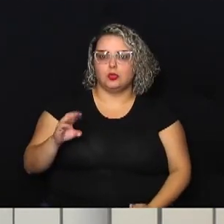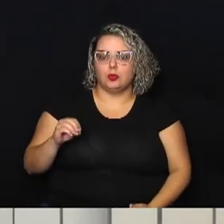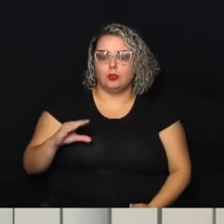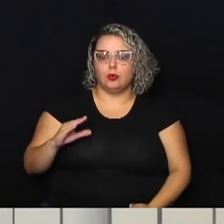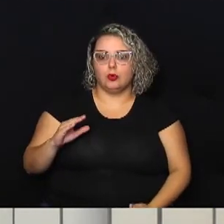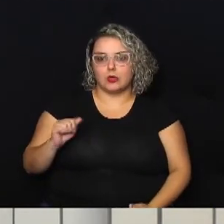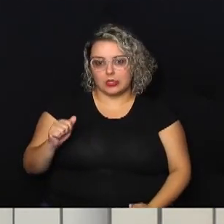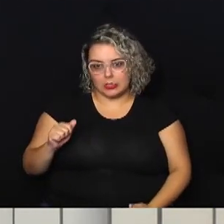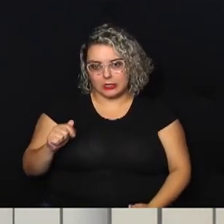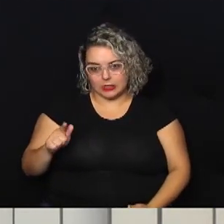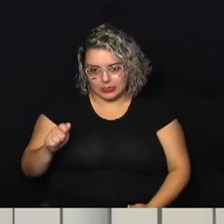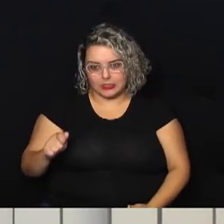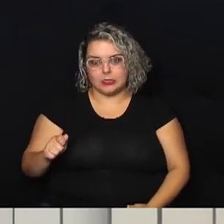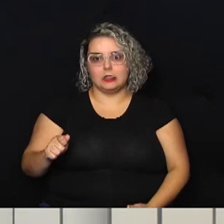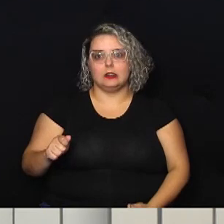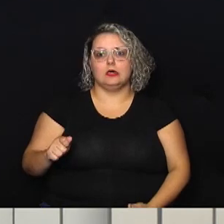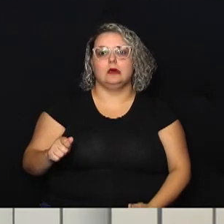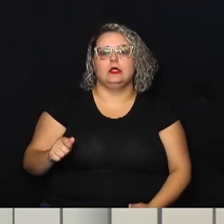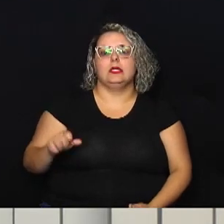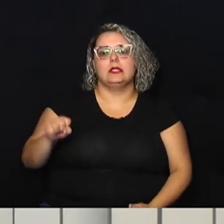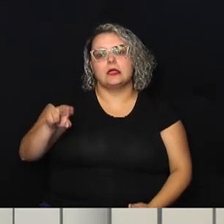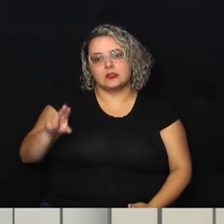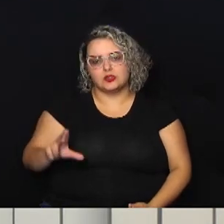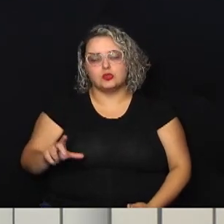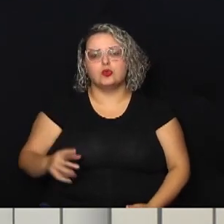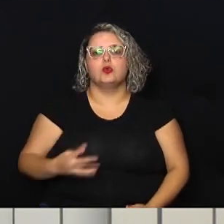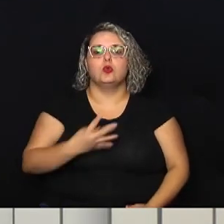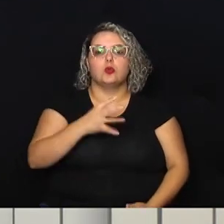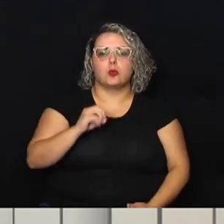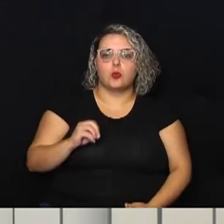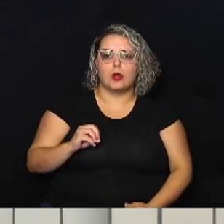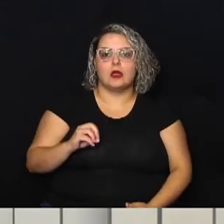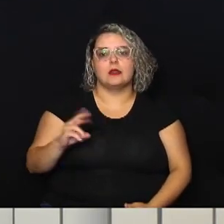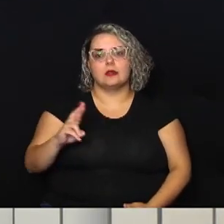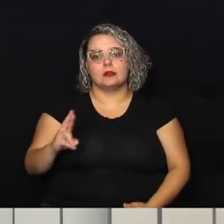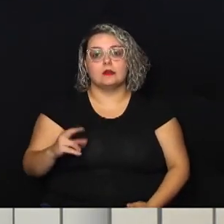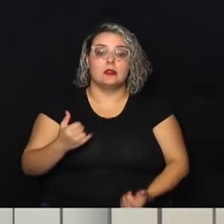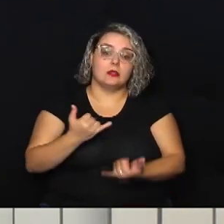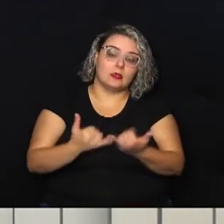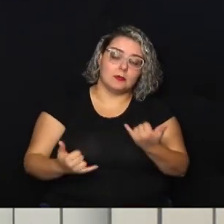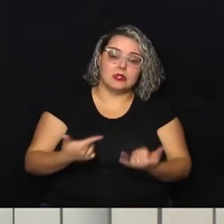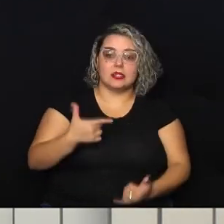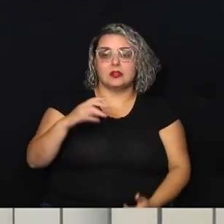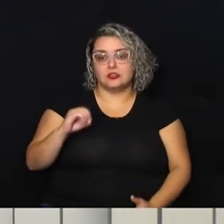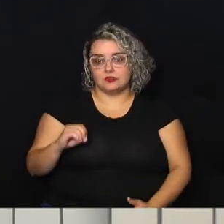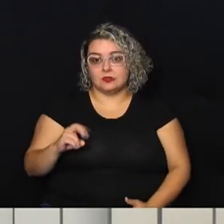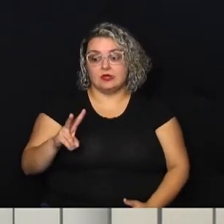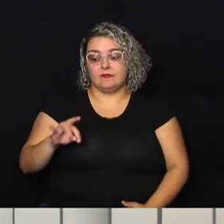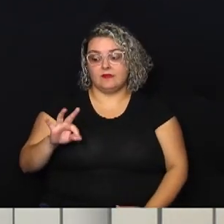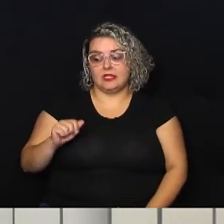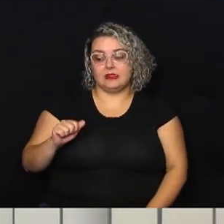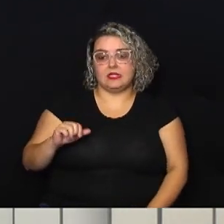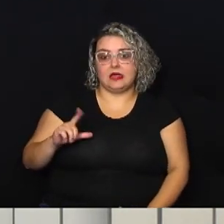cabeceira sul custa R$ 40 a inteira e R$ 20 a meia entrada. Nas vitalícias e no tobogã inferior,